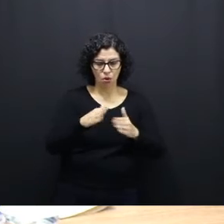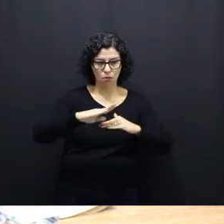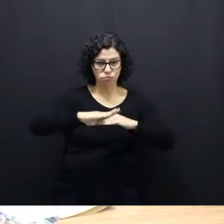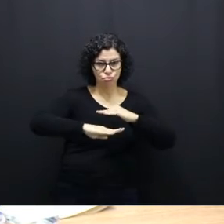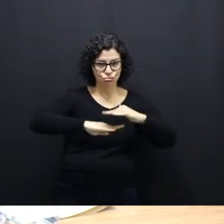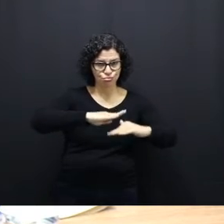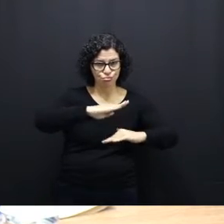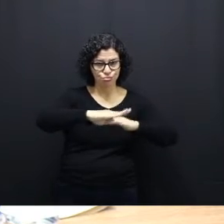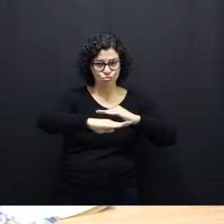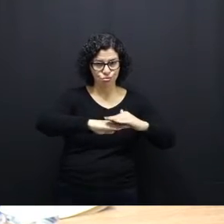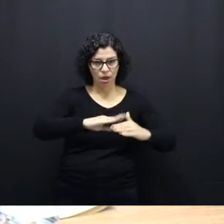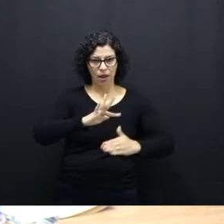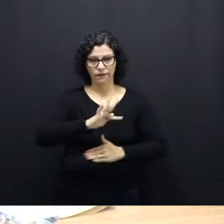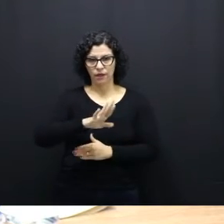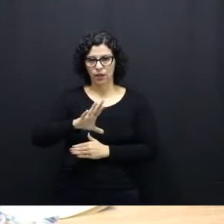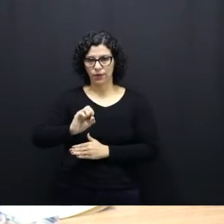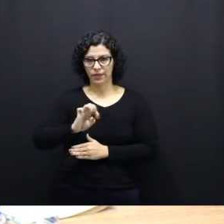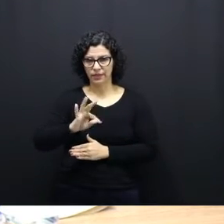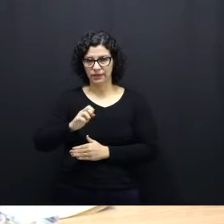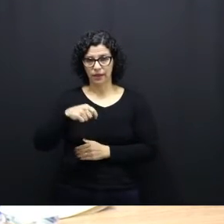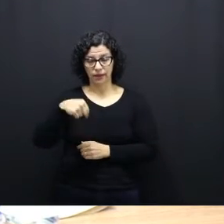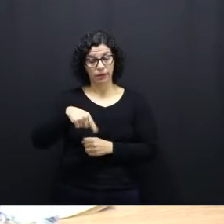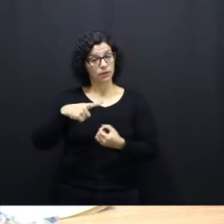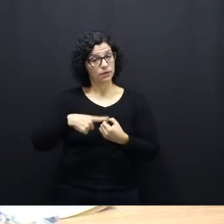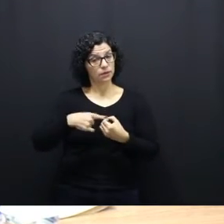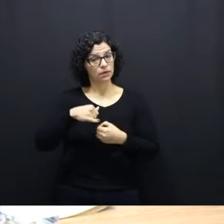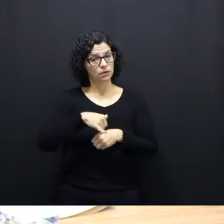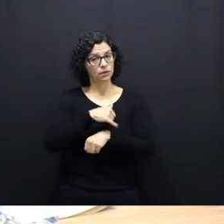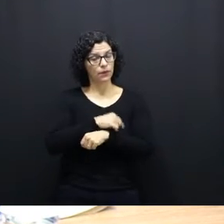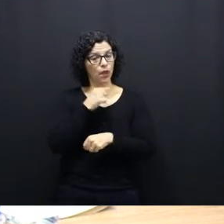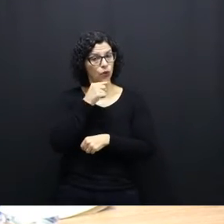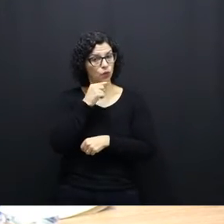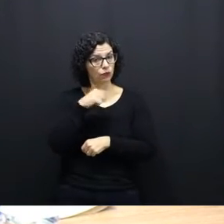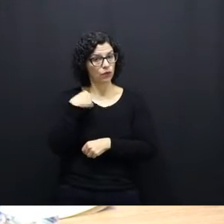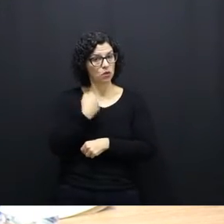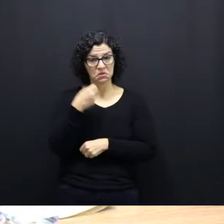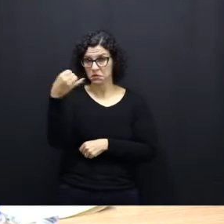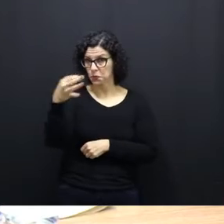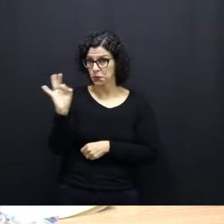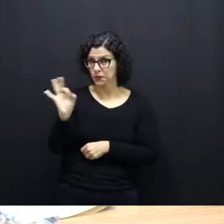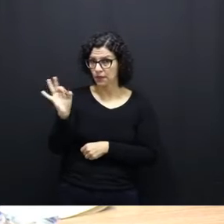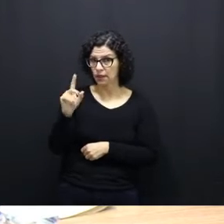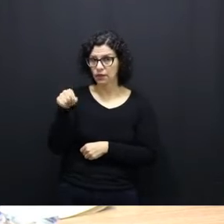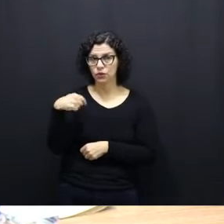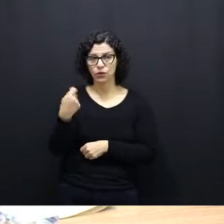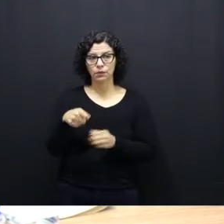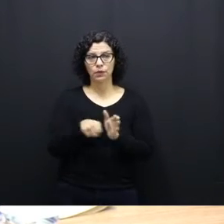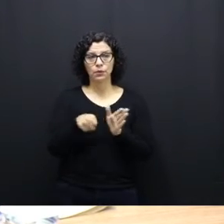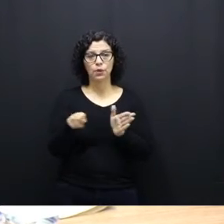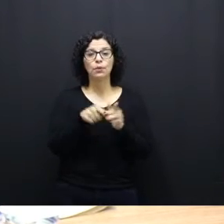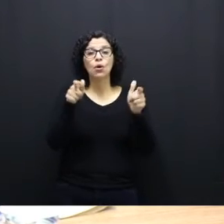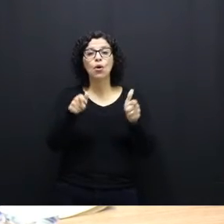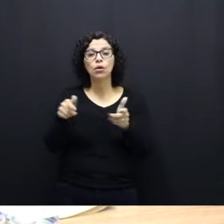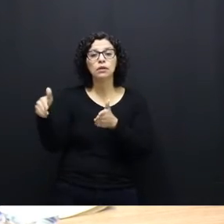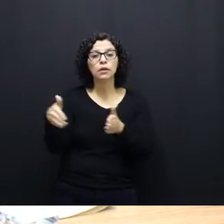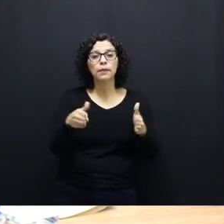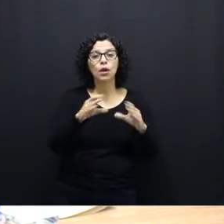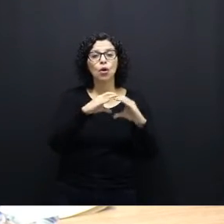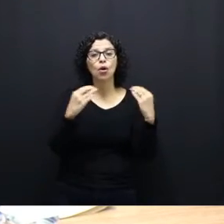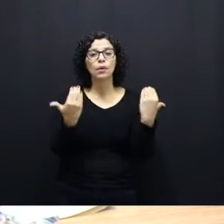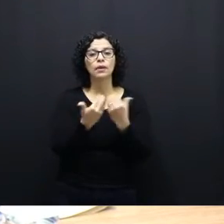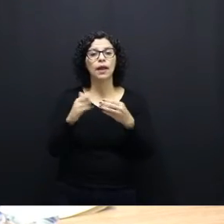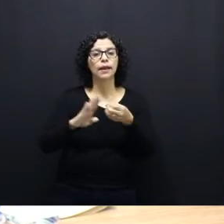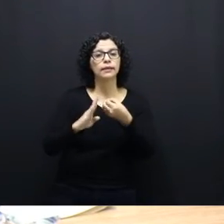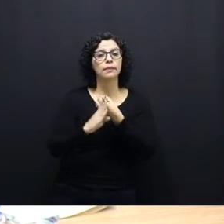município uma das dúvidas e não foi bem esclarecida com relação ao traçado Quais são as comunidades